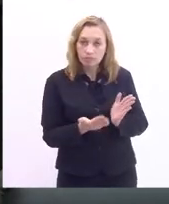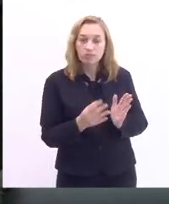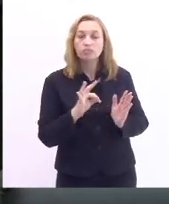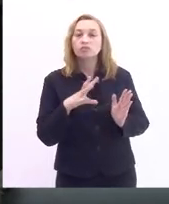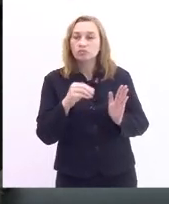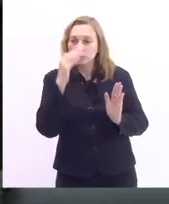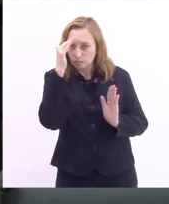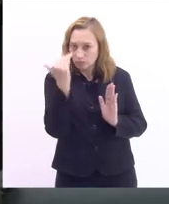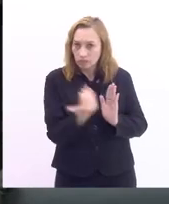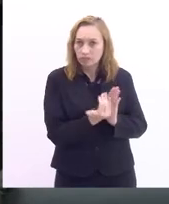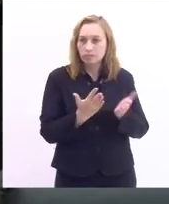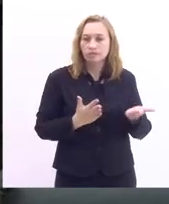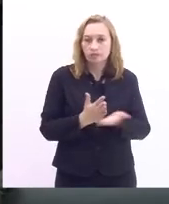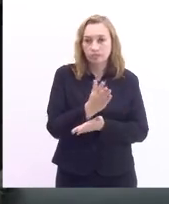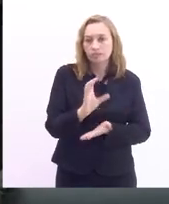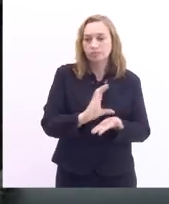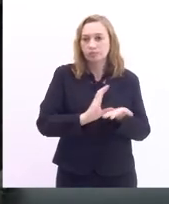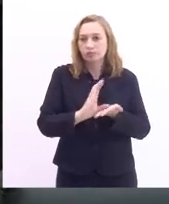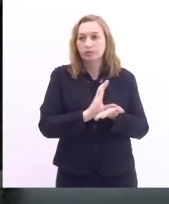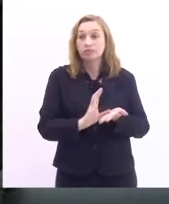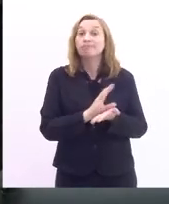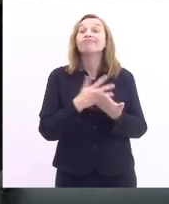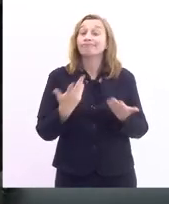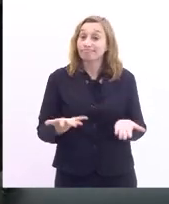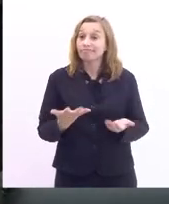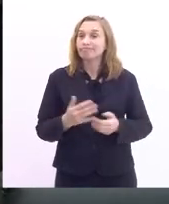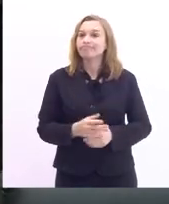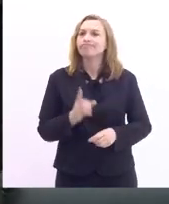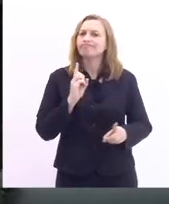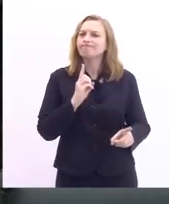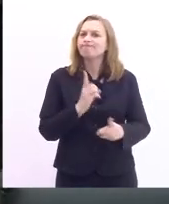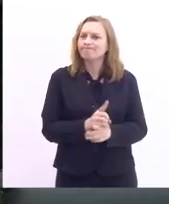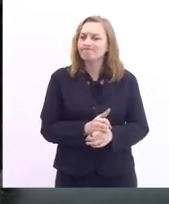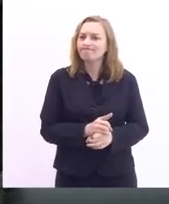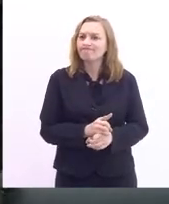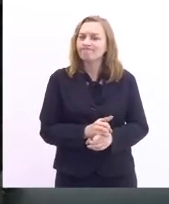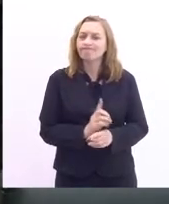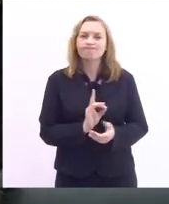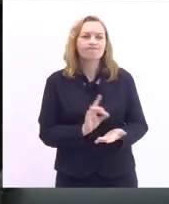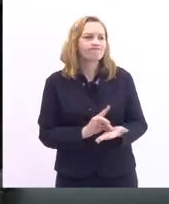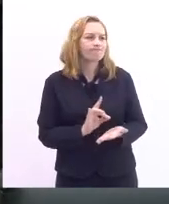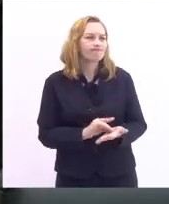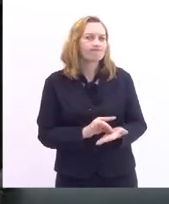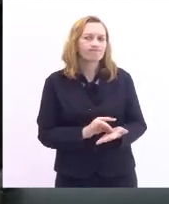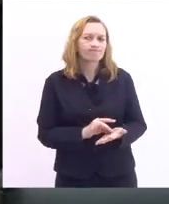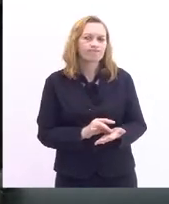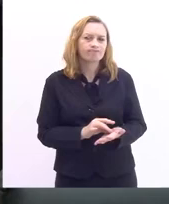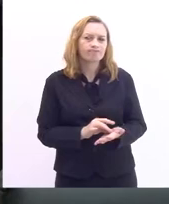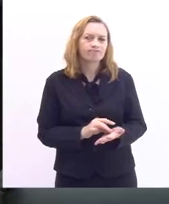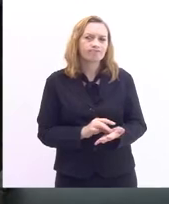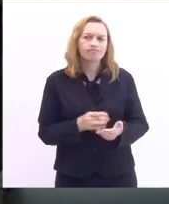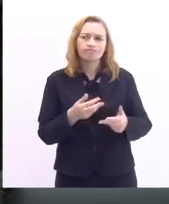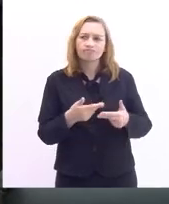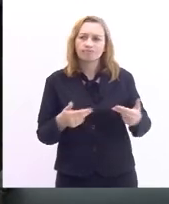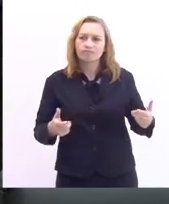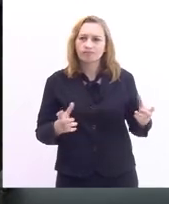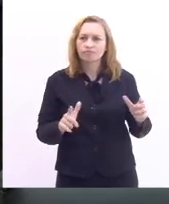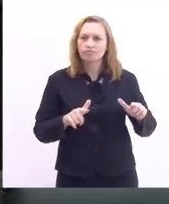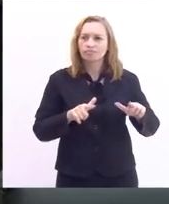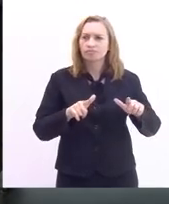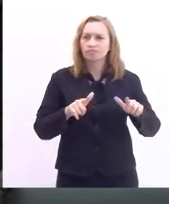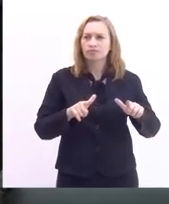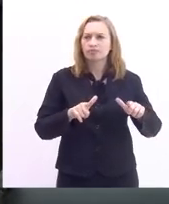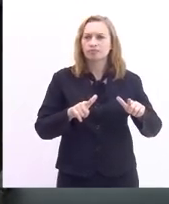aprovação dos conselheiros gente encontramos o verdadeiro cabide de emprego